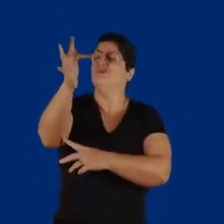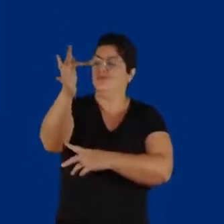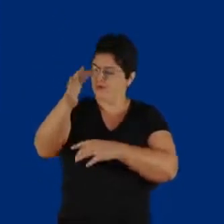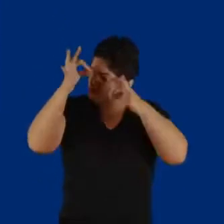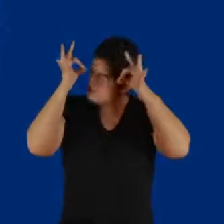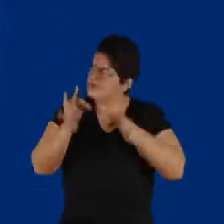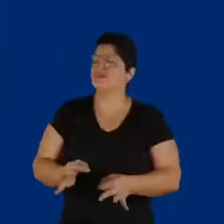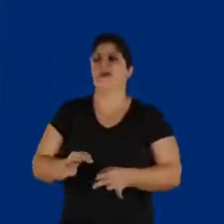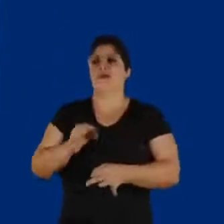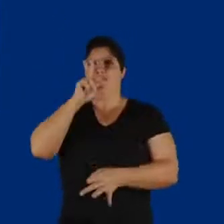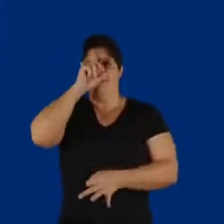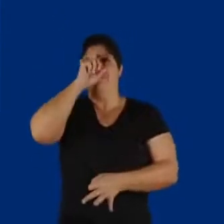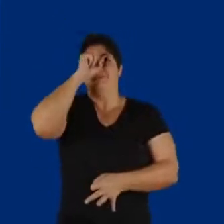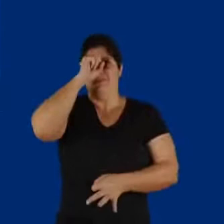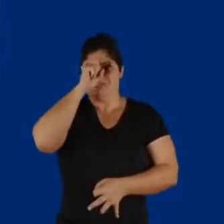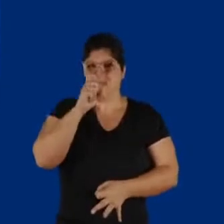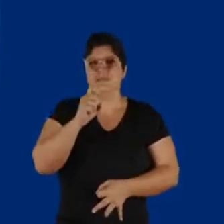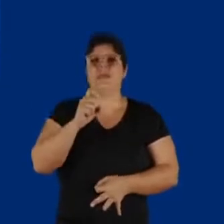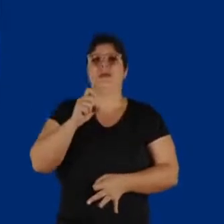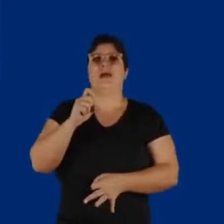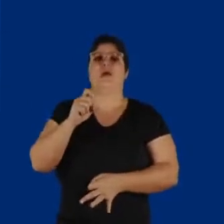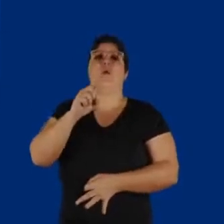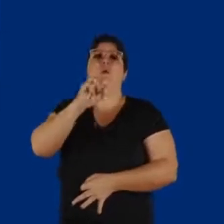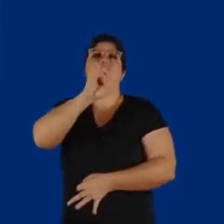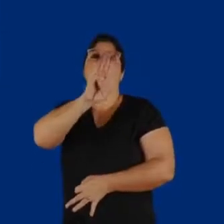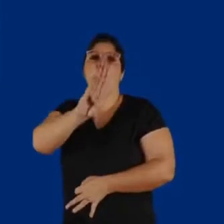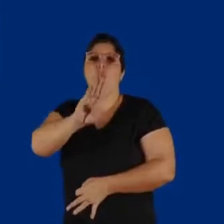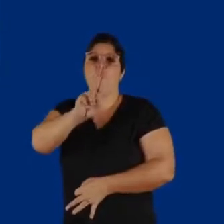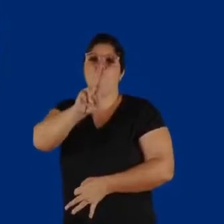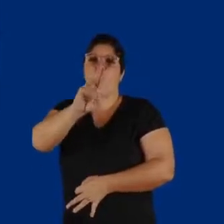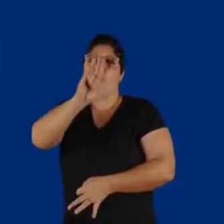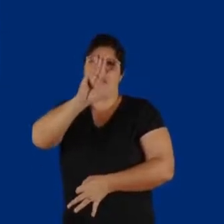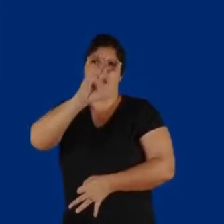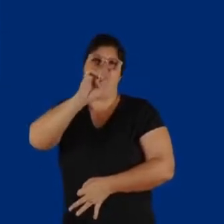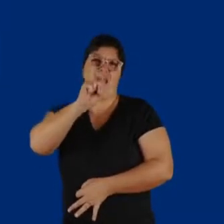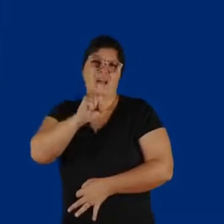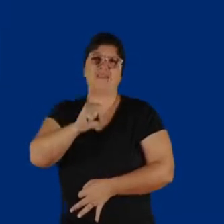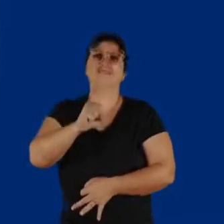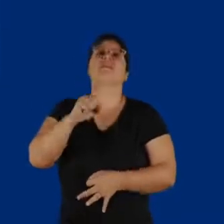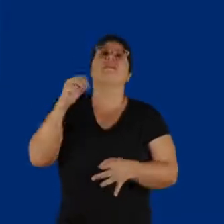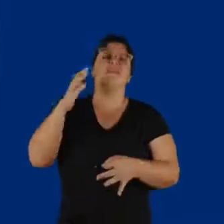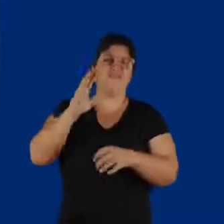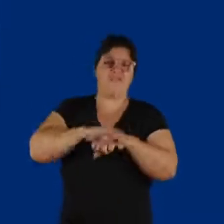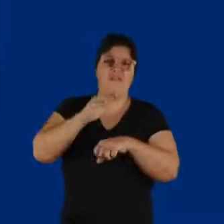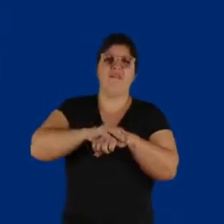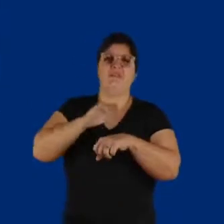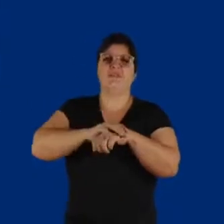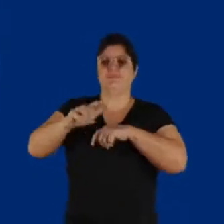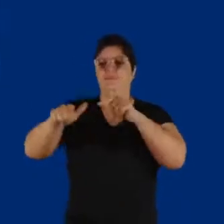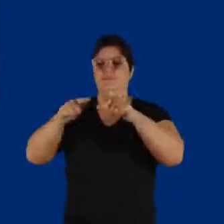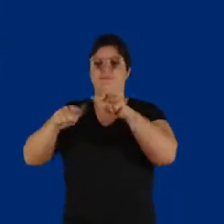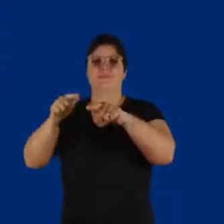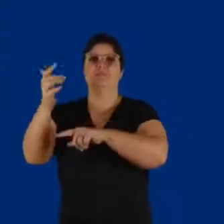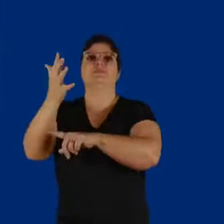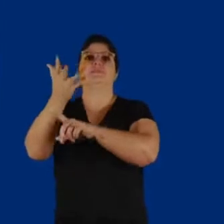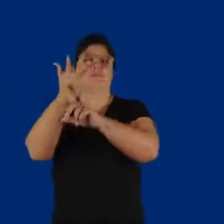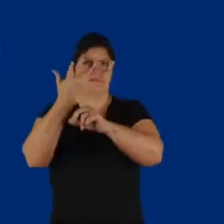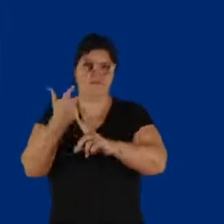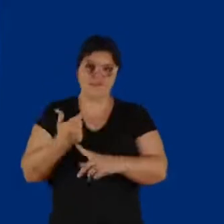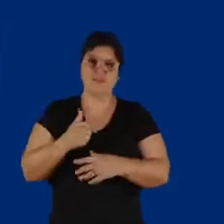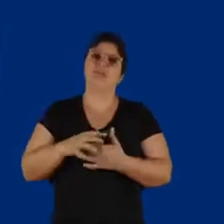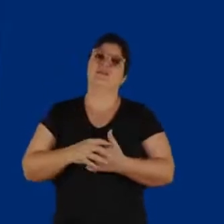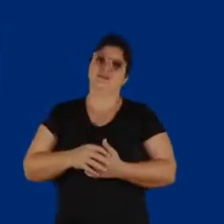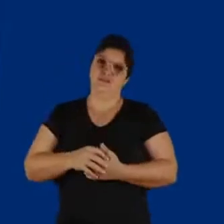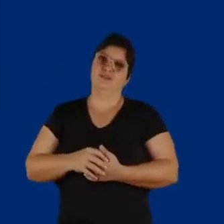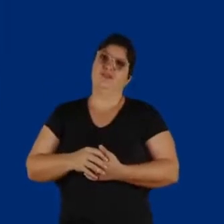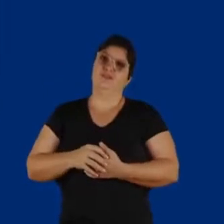de saúde, todos os hospitais vão precisar lançar mão de trabalhos artísticos, de mobilização comunitária artística, para